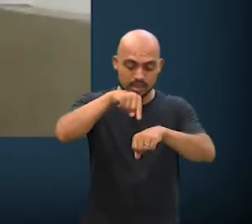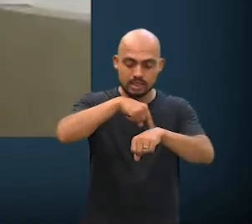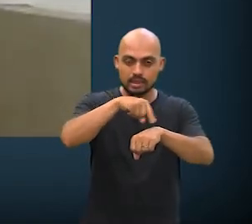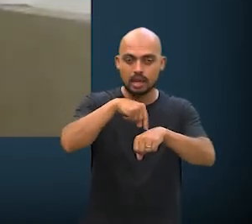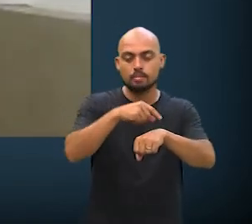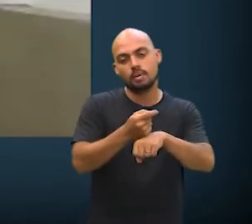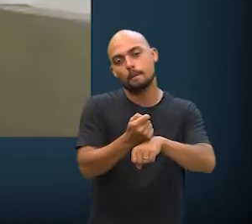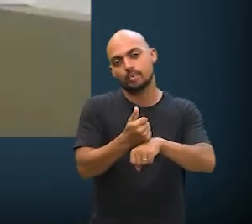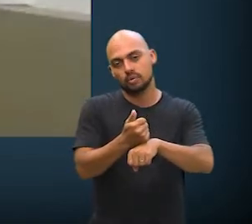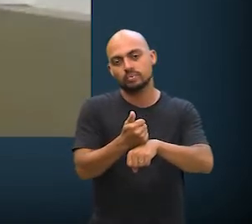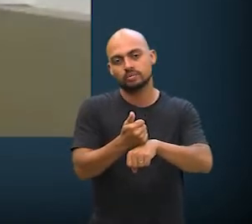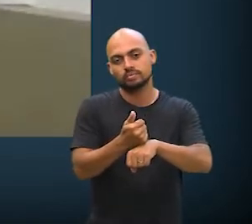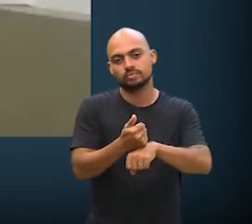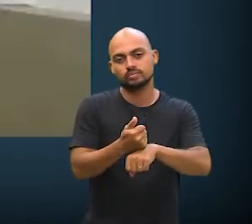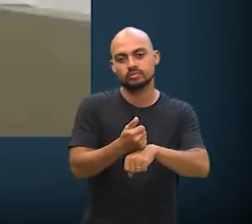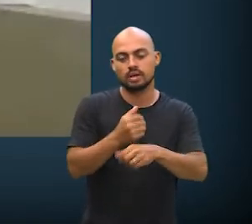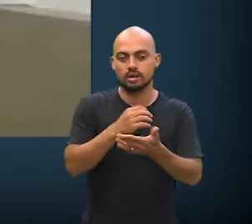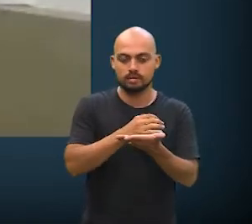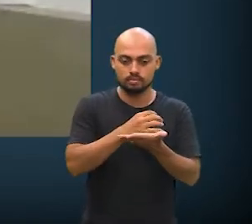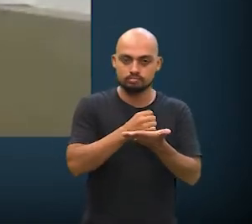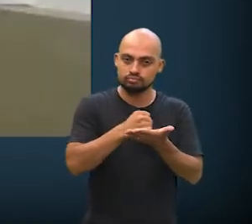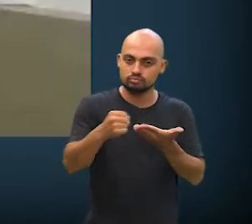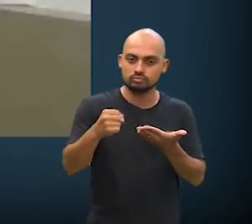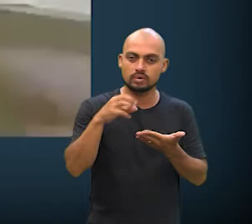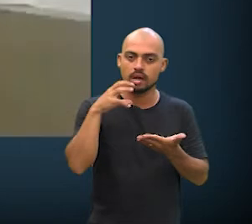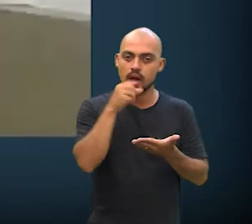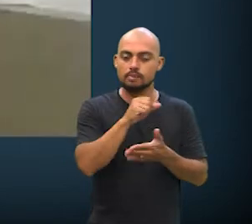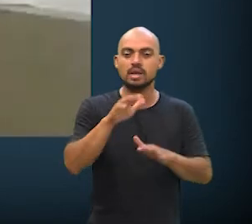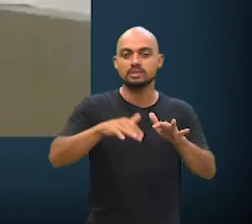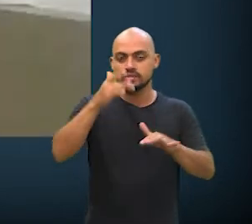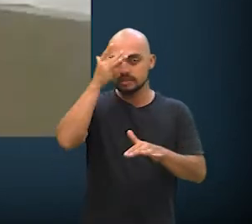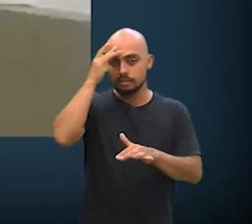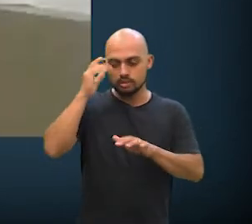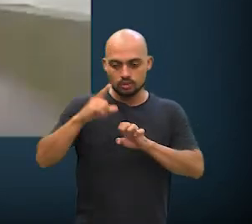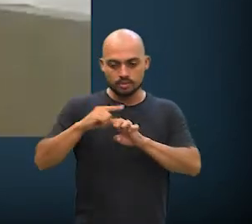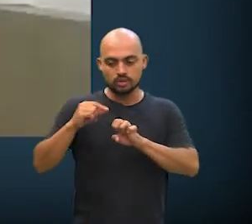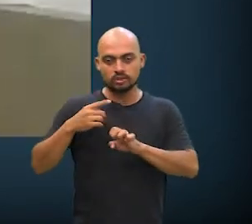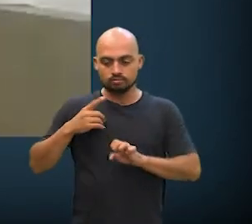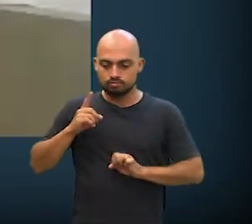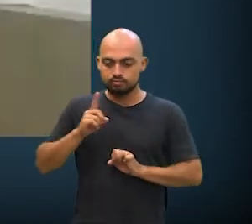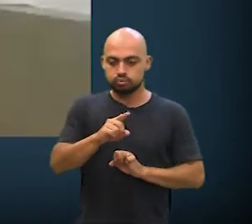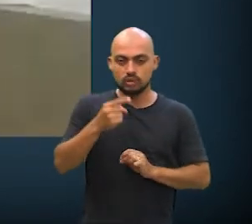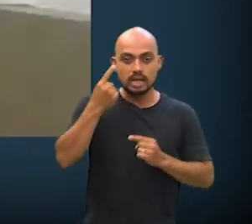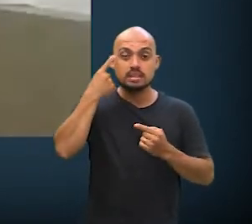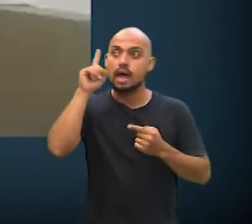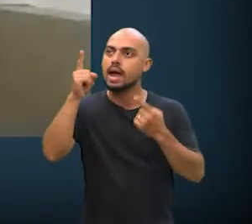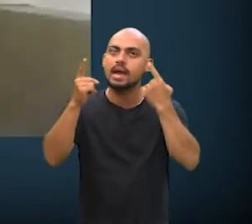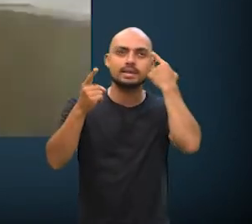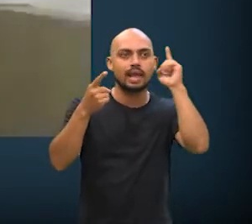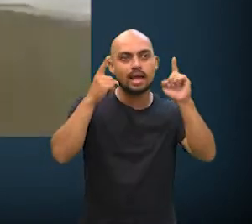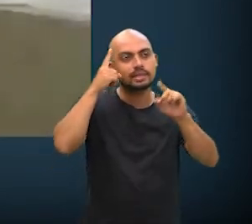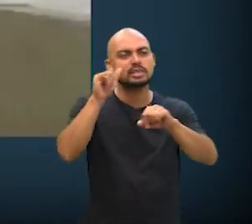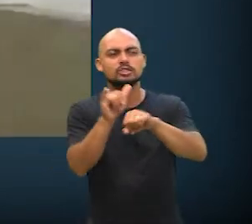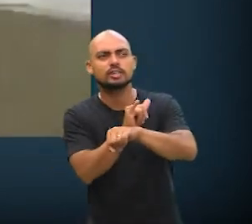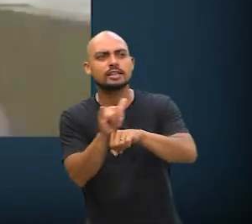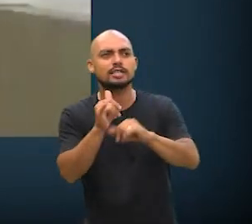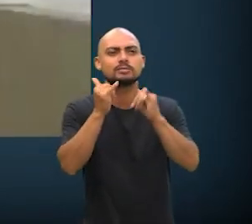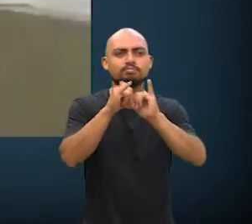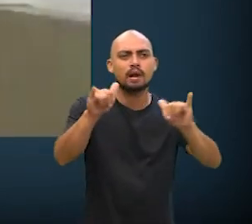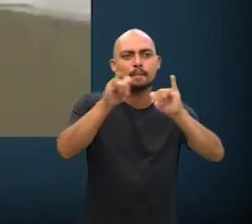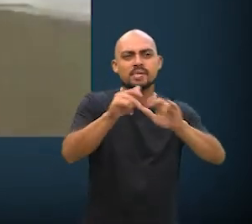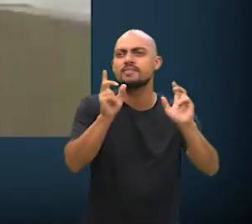escasso dele. Então, é muito normal o empreendedor chegar aqui cheio de ideias, ele quer fazer muitas coisas, a estratégia de marketing,